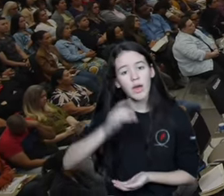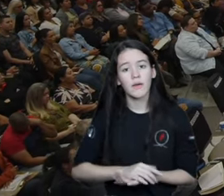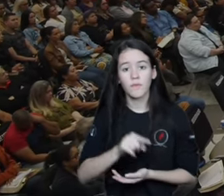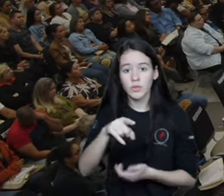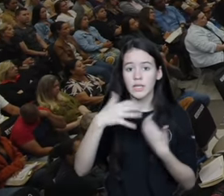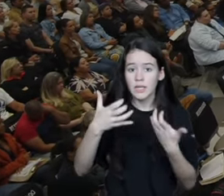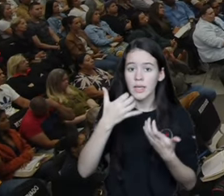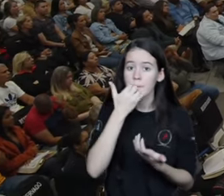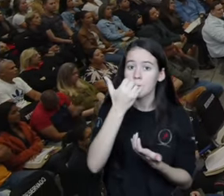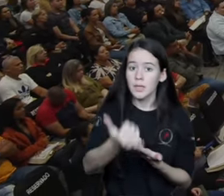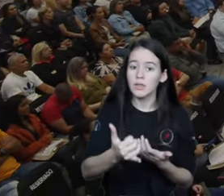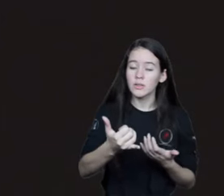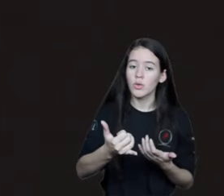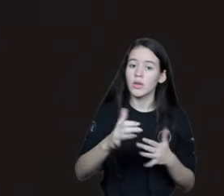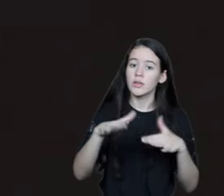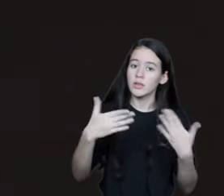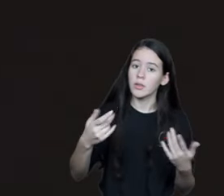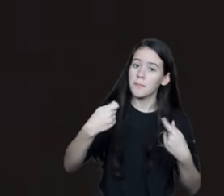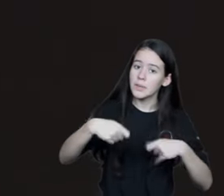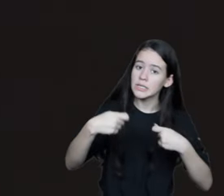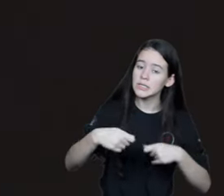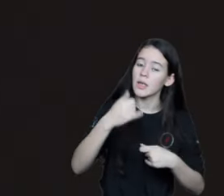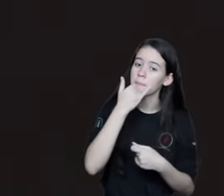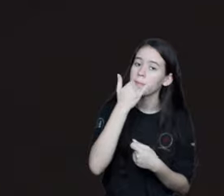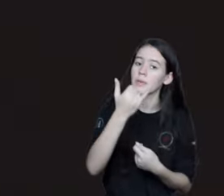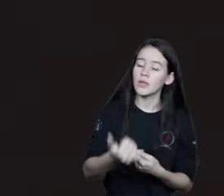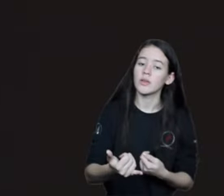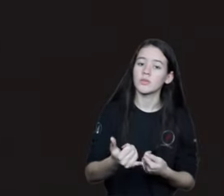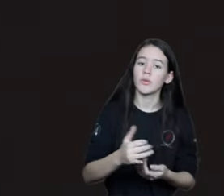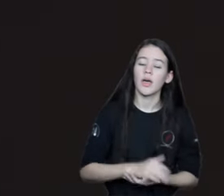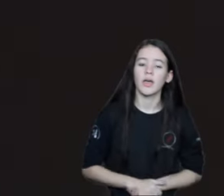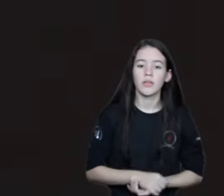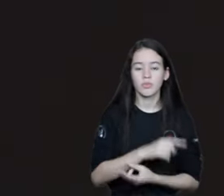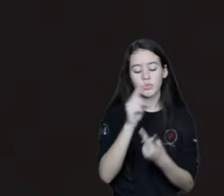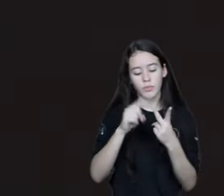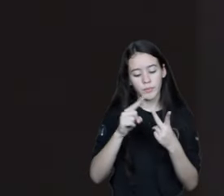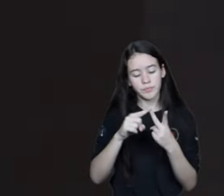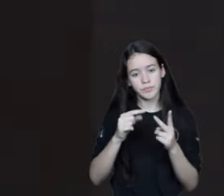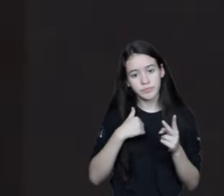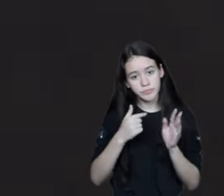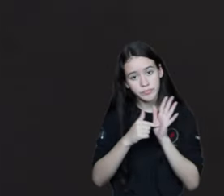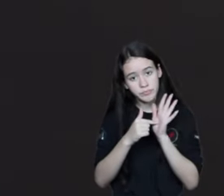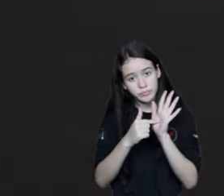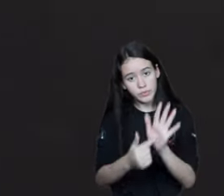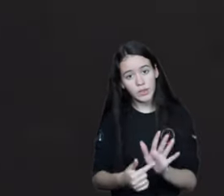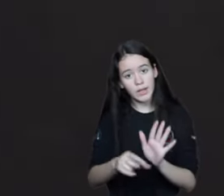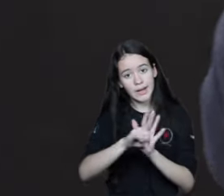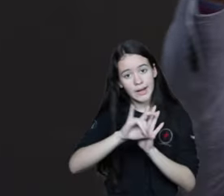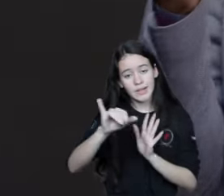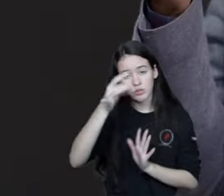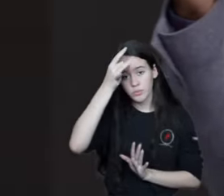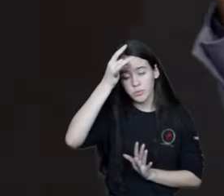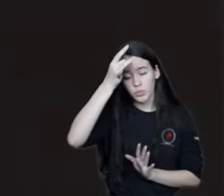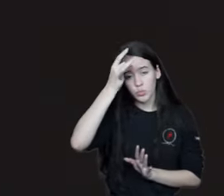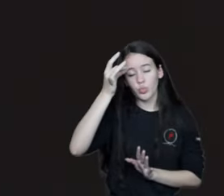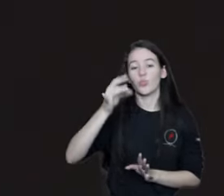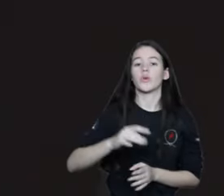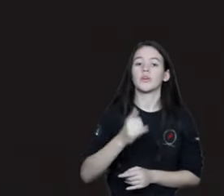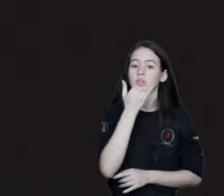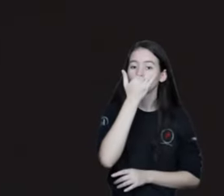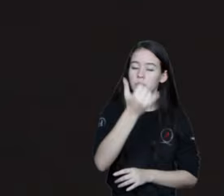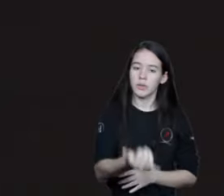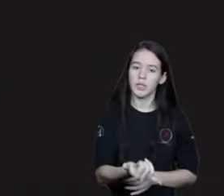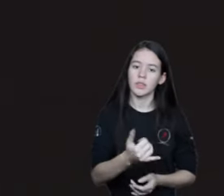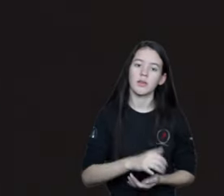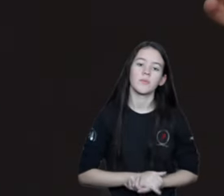quer perdão de Deus então aprenda a perdoar 2 eu tô te mostrando leis espirituais que envolve a questão do